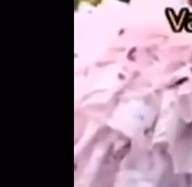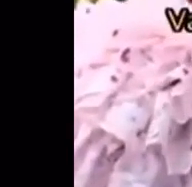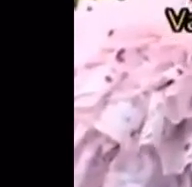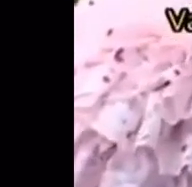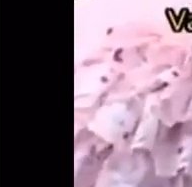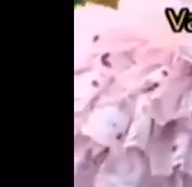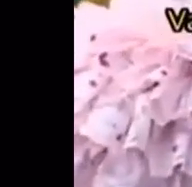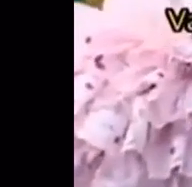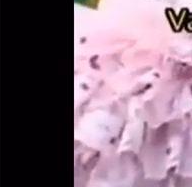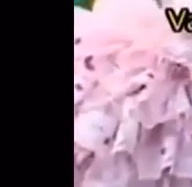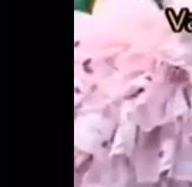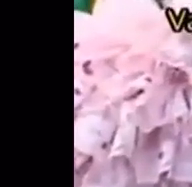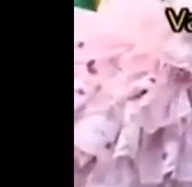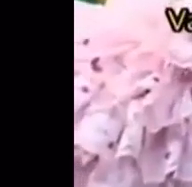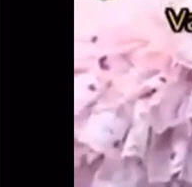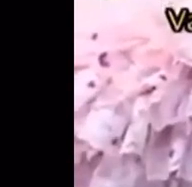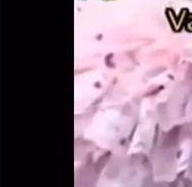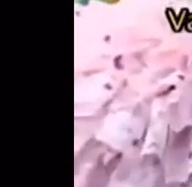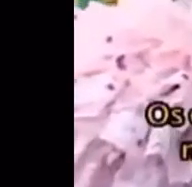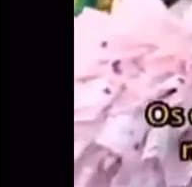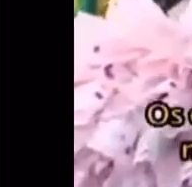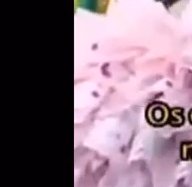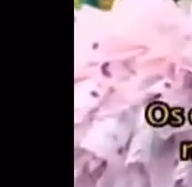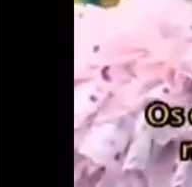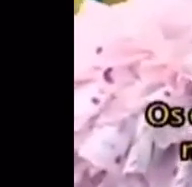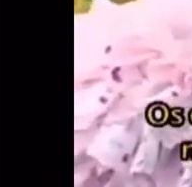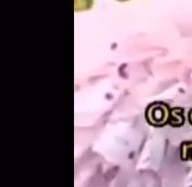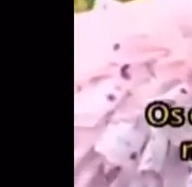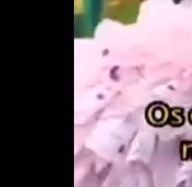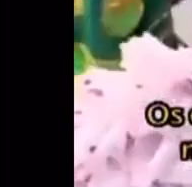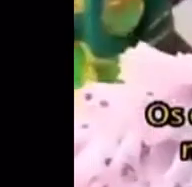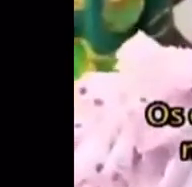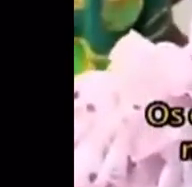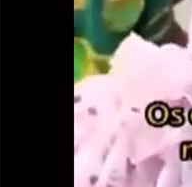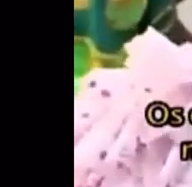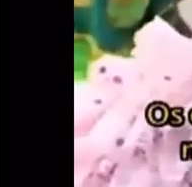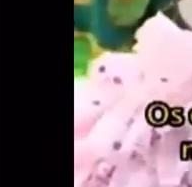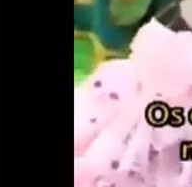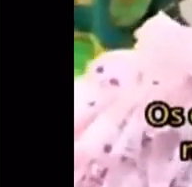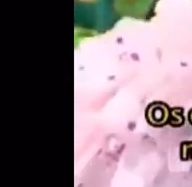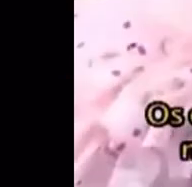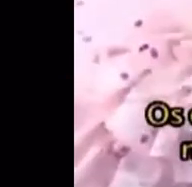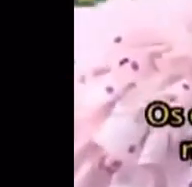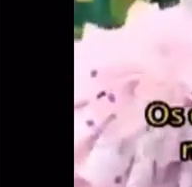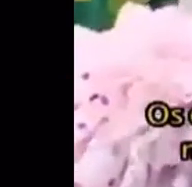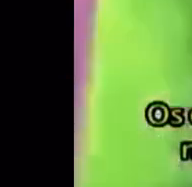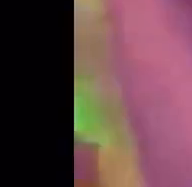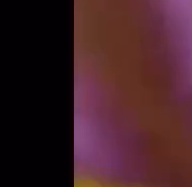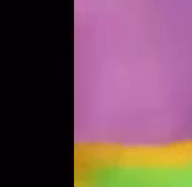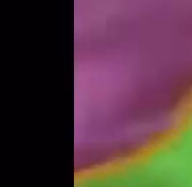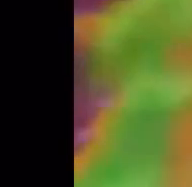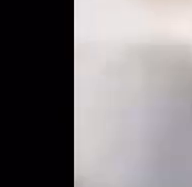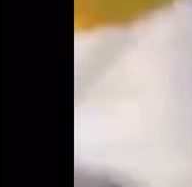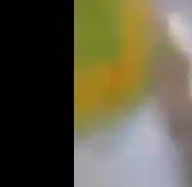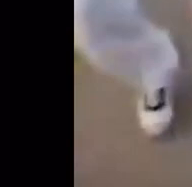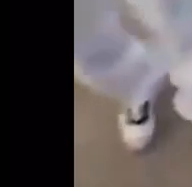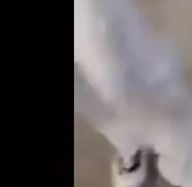os meados de junho, até os primeiros dias de junho. Os ensaios começam a ficar mais intensos nesse período agora, de abril a maio.